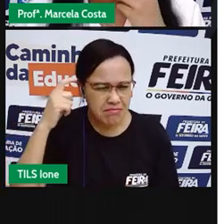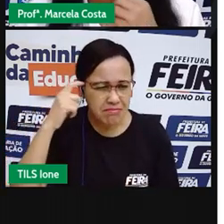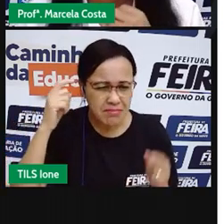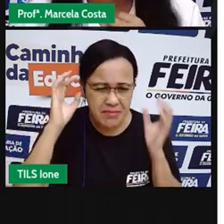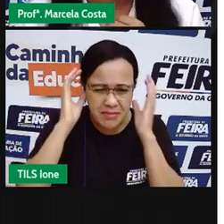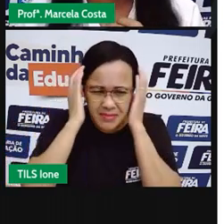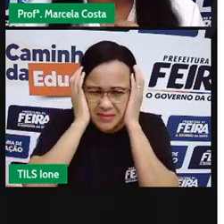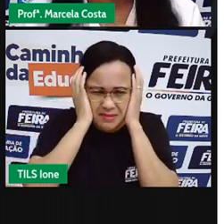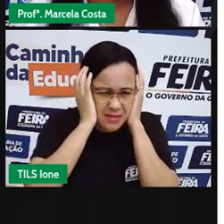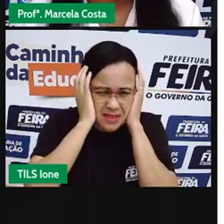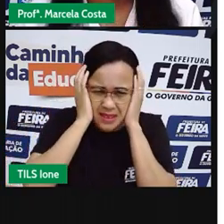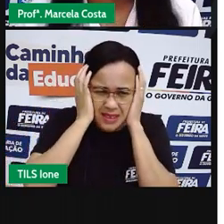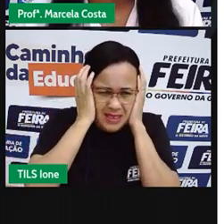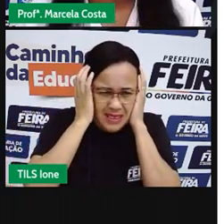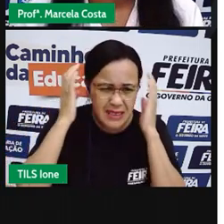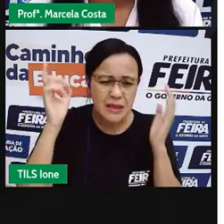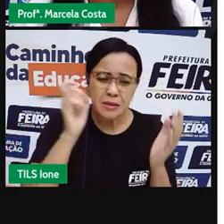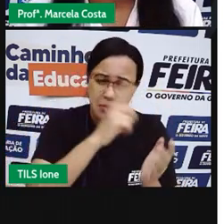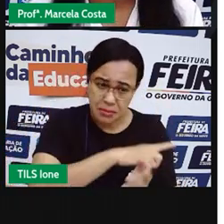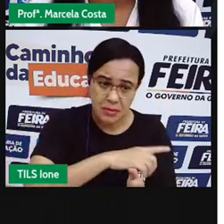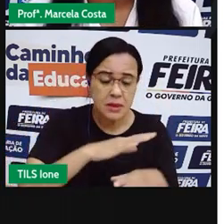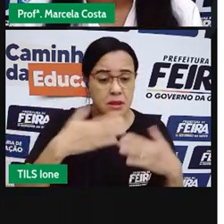Então, por isso que é importante